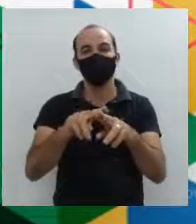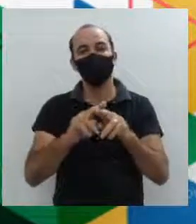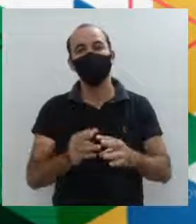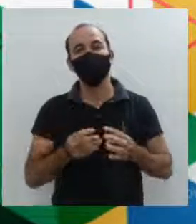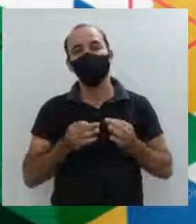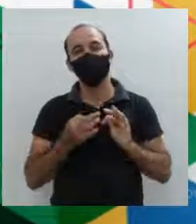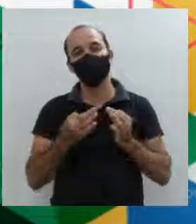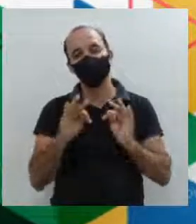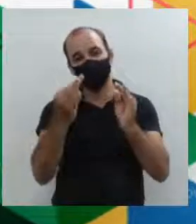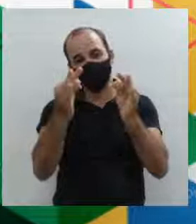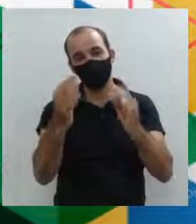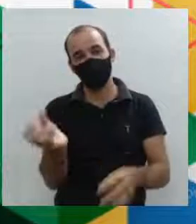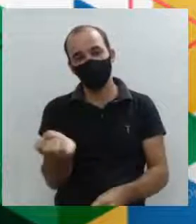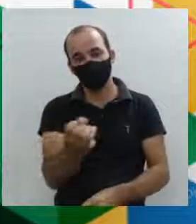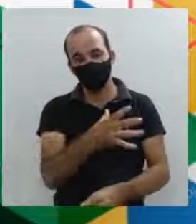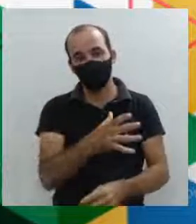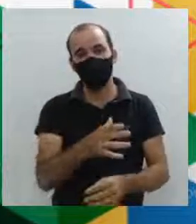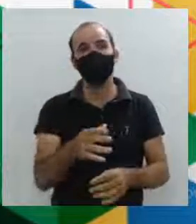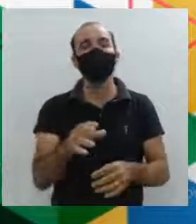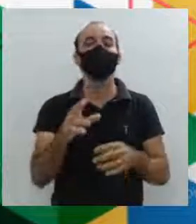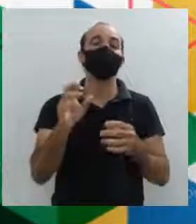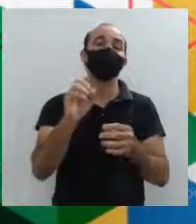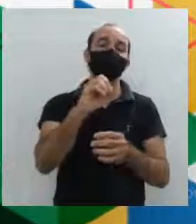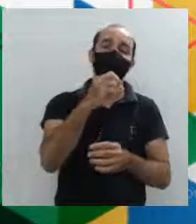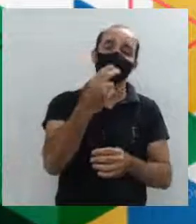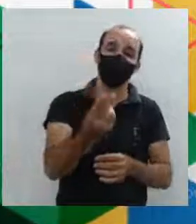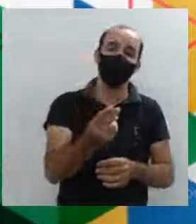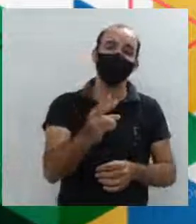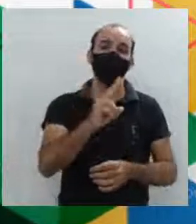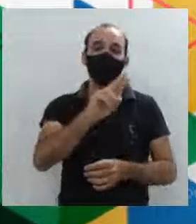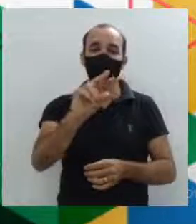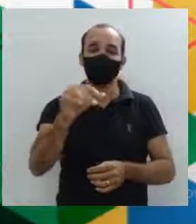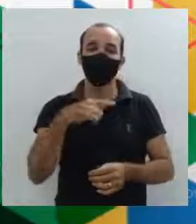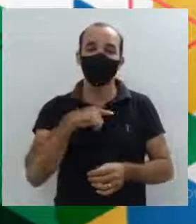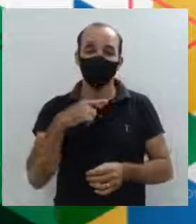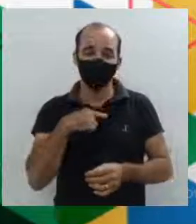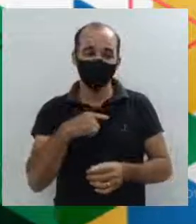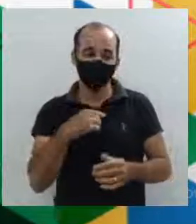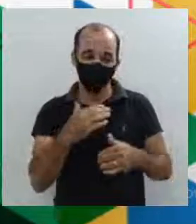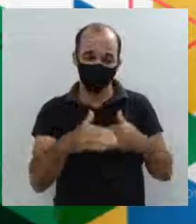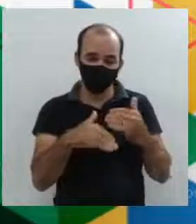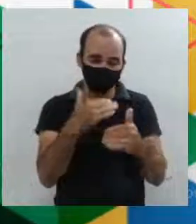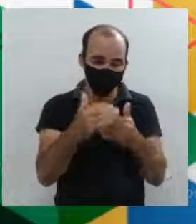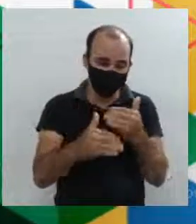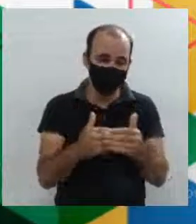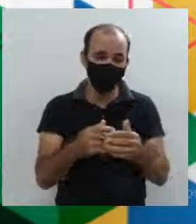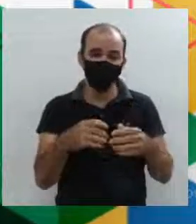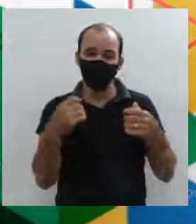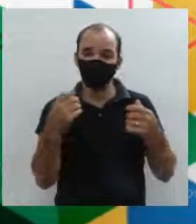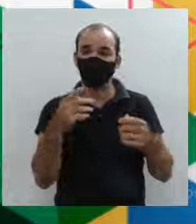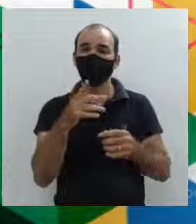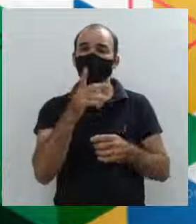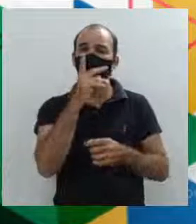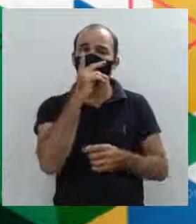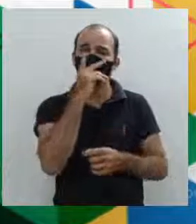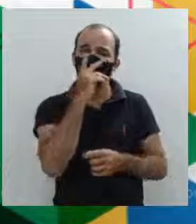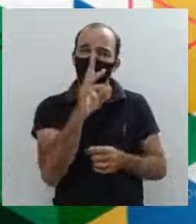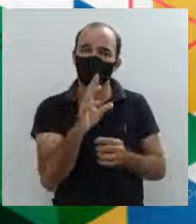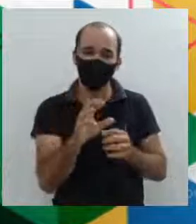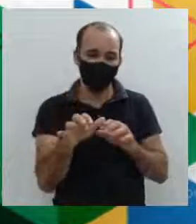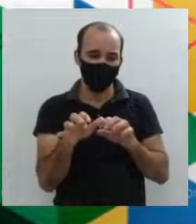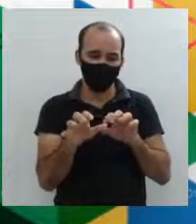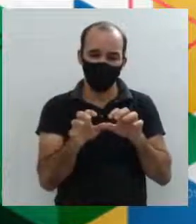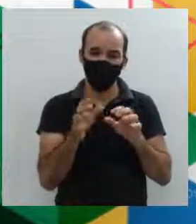tecnologias, ou um trabalho quase desenvolvido como se fossem máquinas